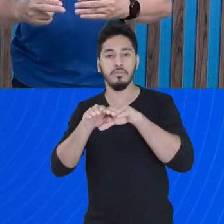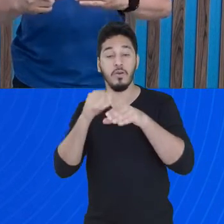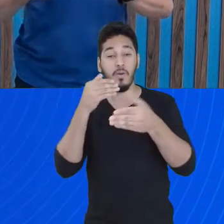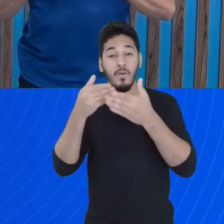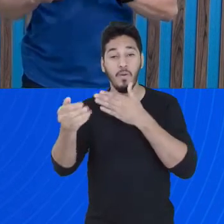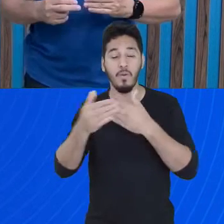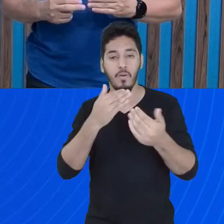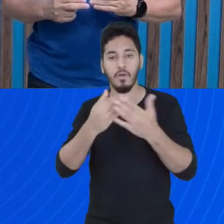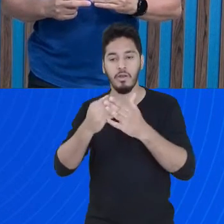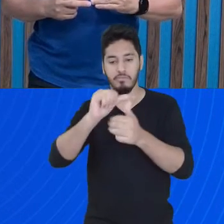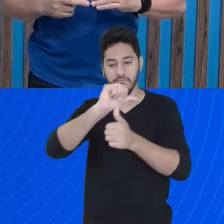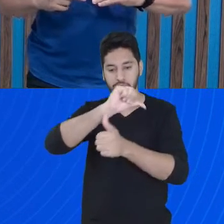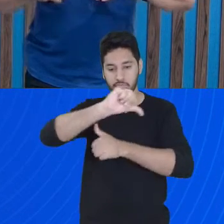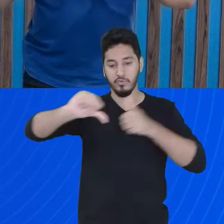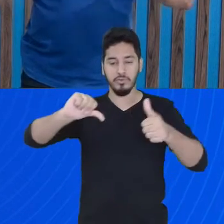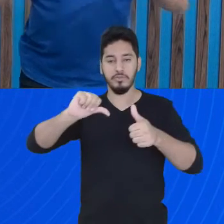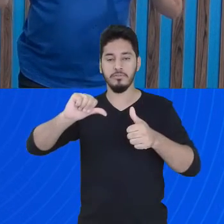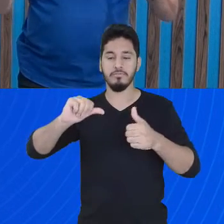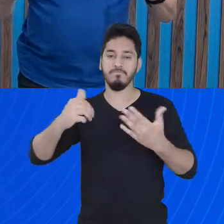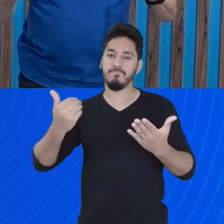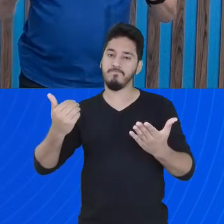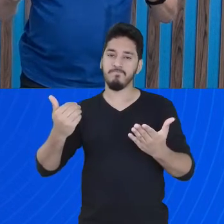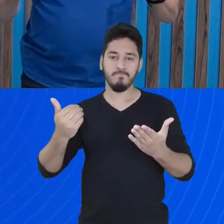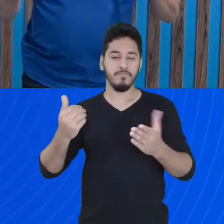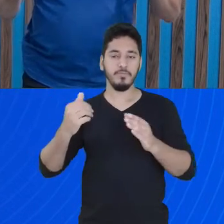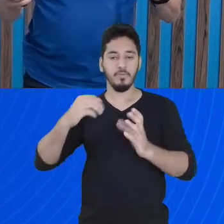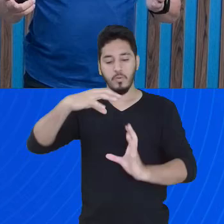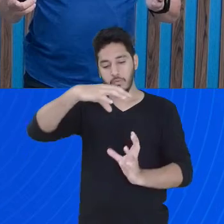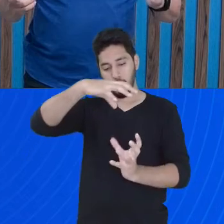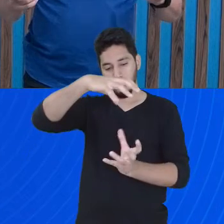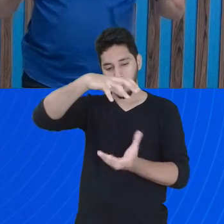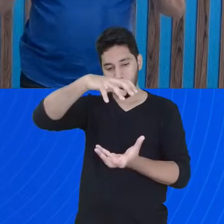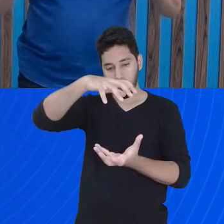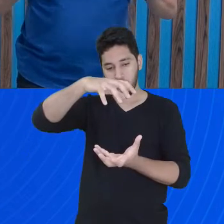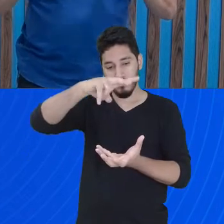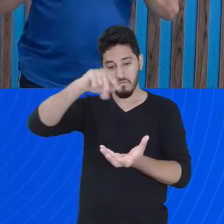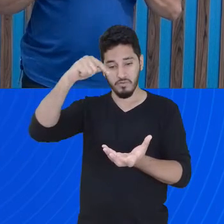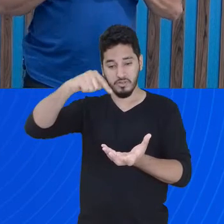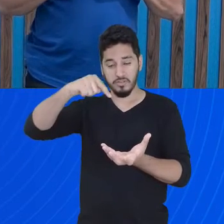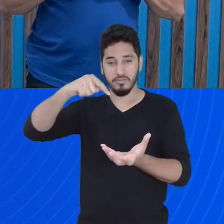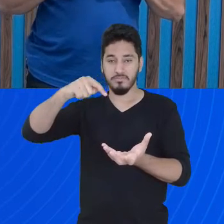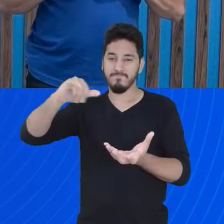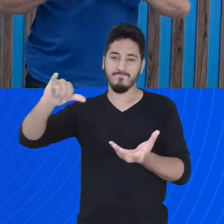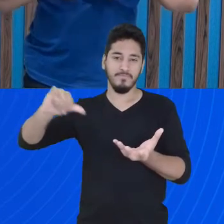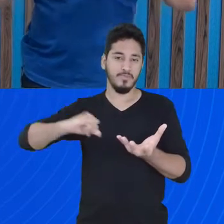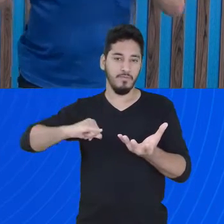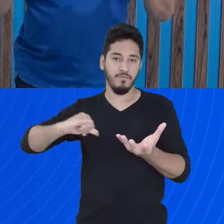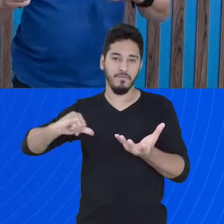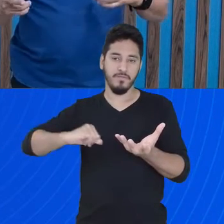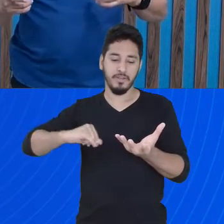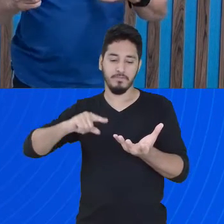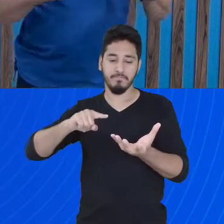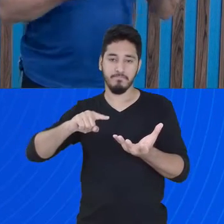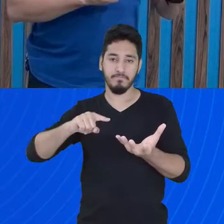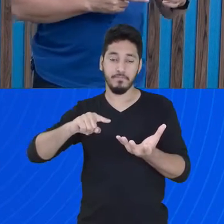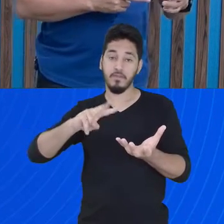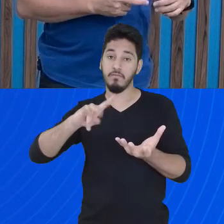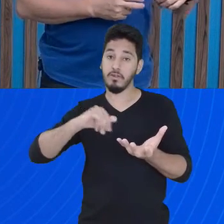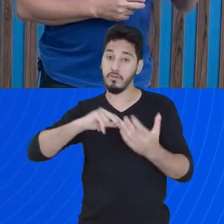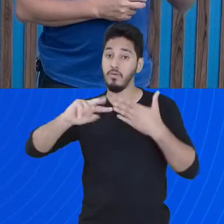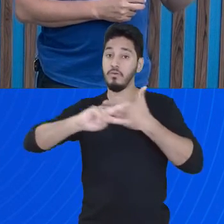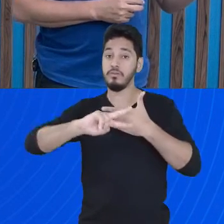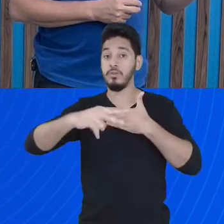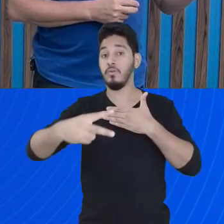desordem, por pequena que seja, o mundo, ele vai sofrer e ele vai dar a resposta. Então, essa resposta pode